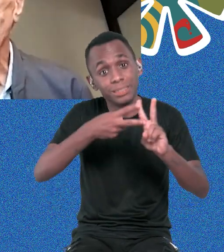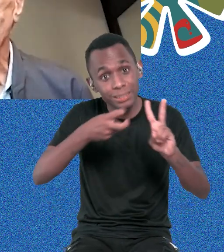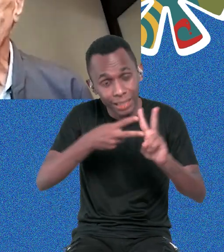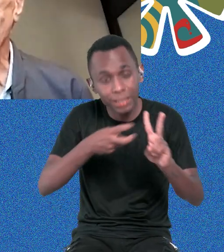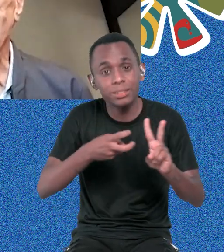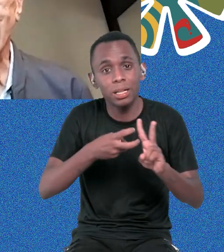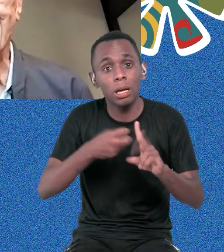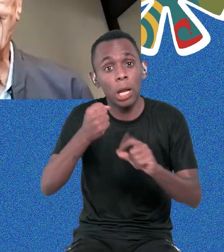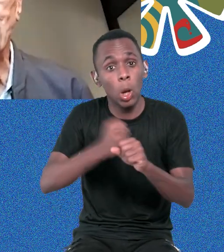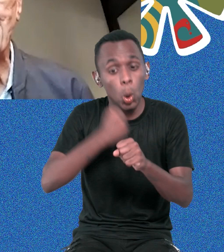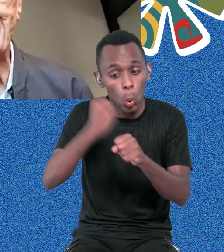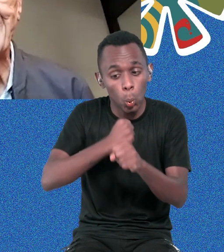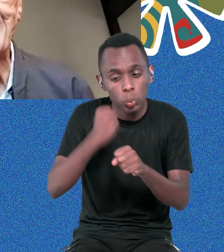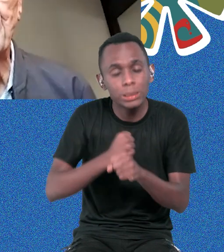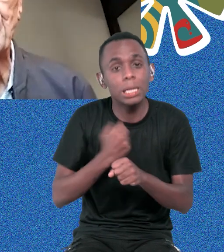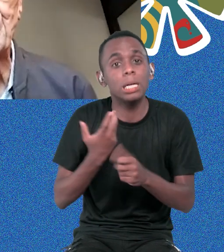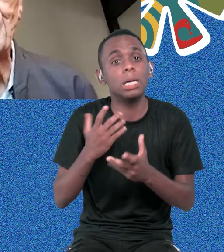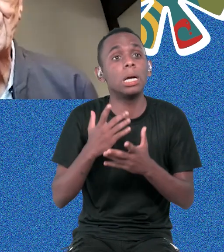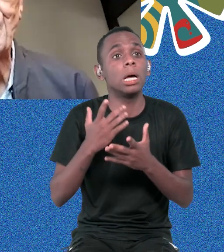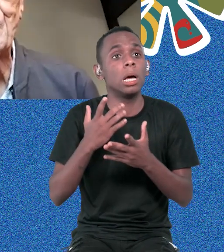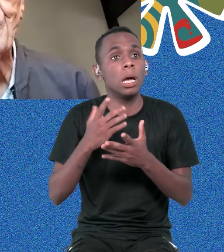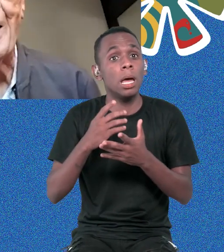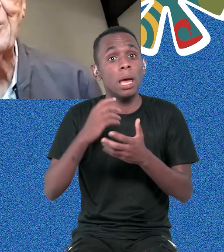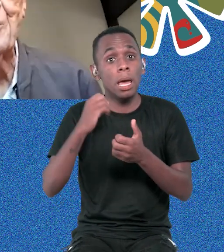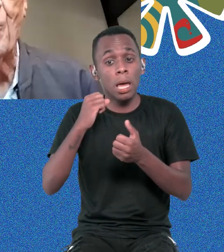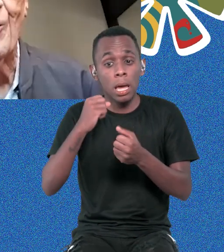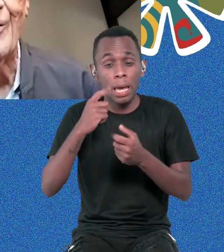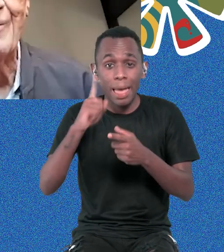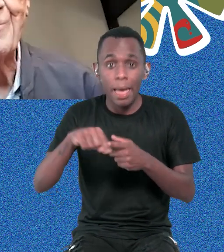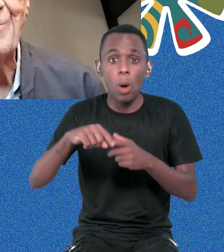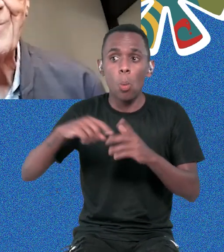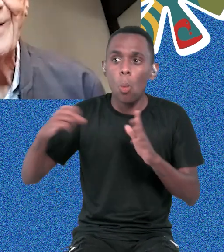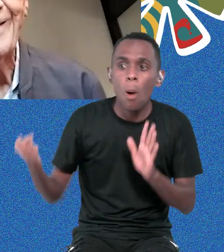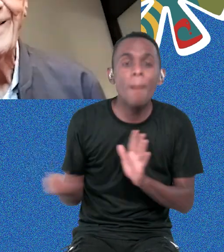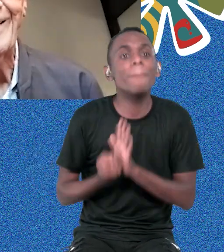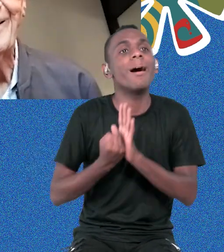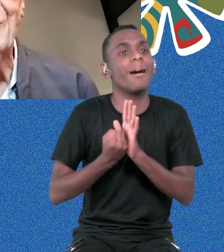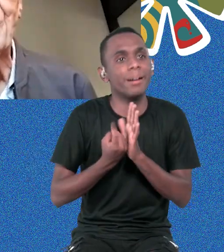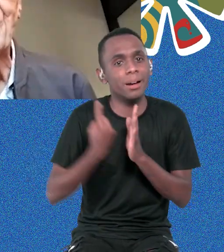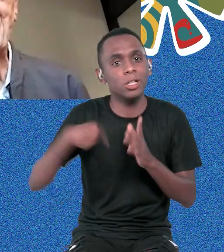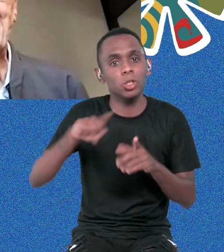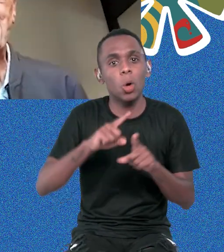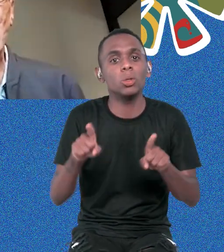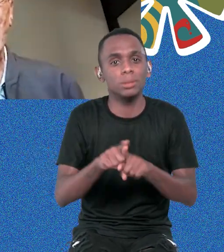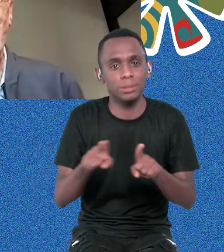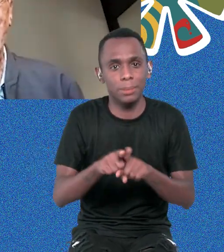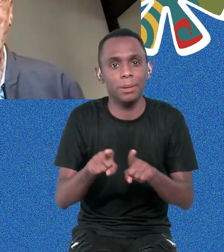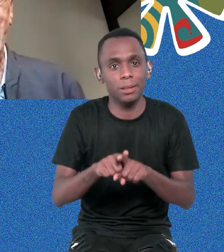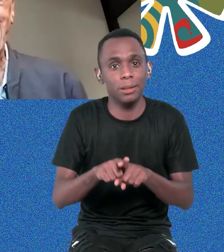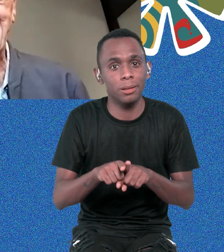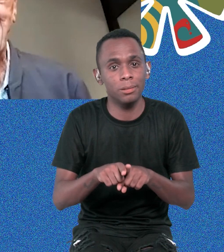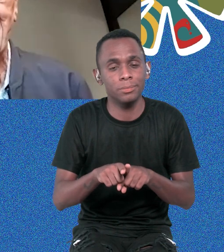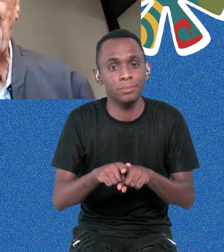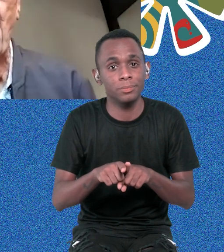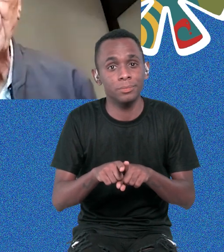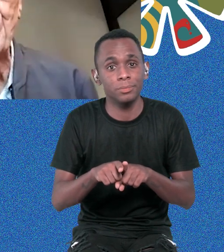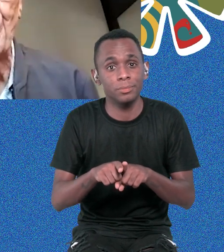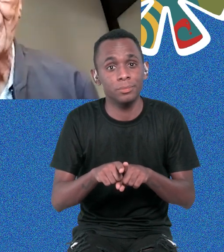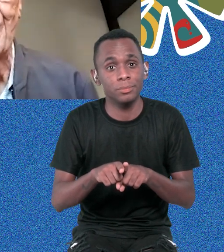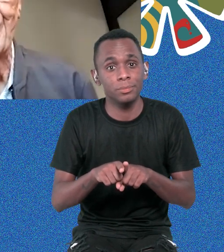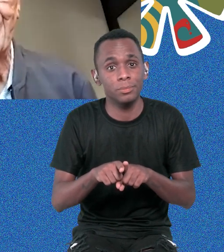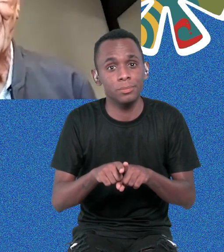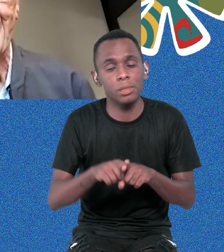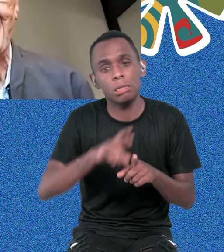indígenas, ela é enquadrada no nosso marco. Isso. O marco legal deles é